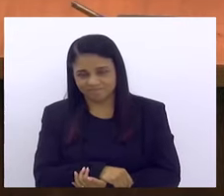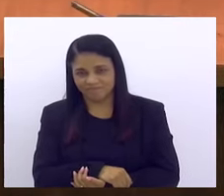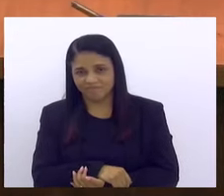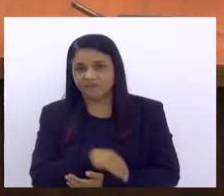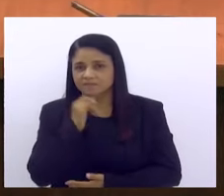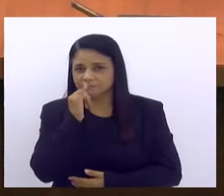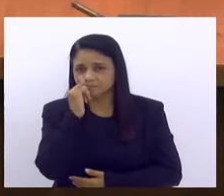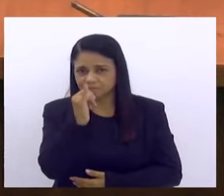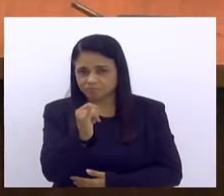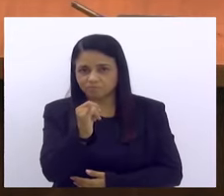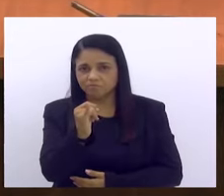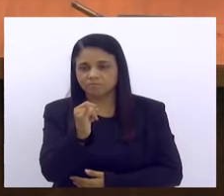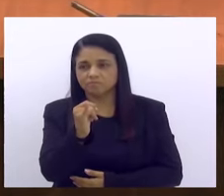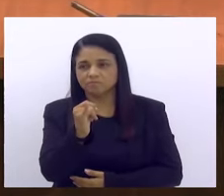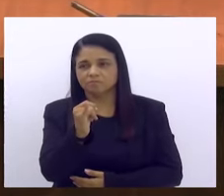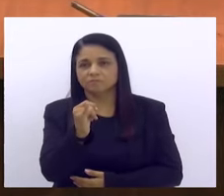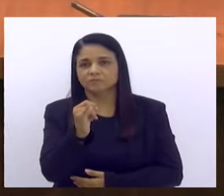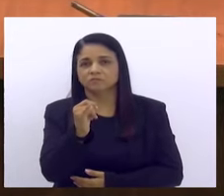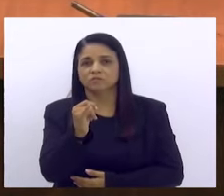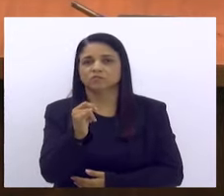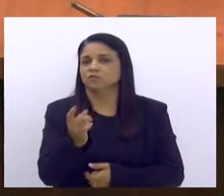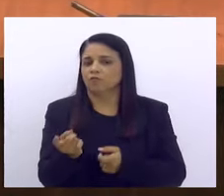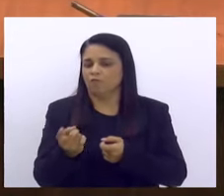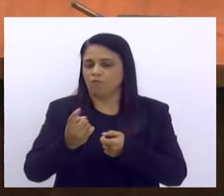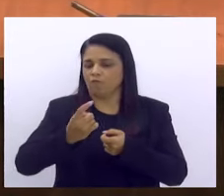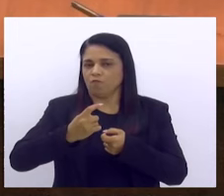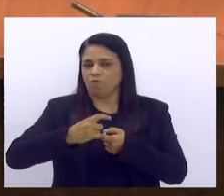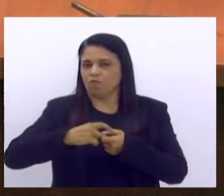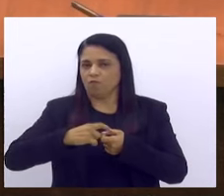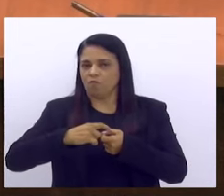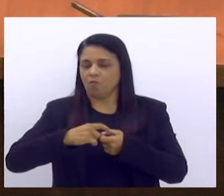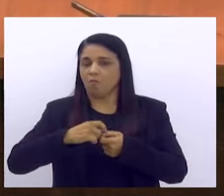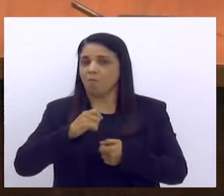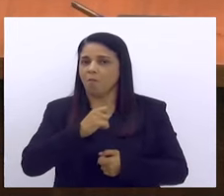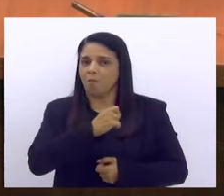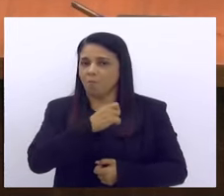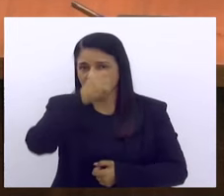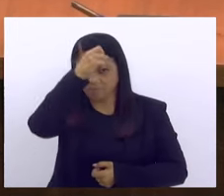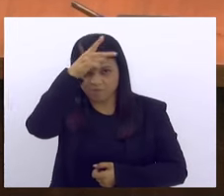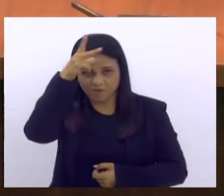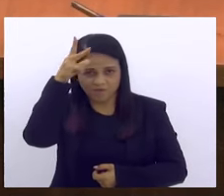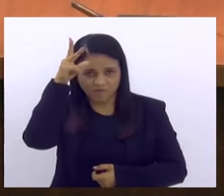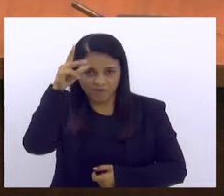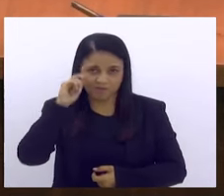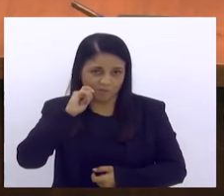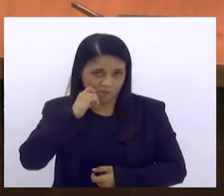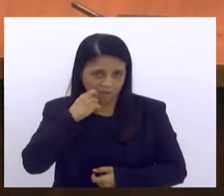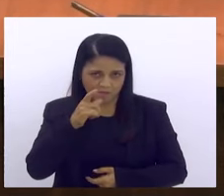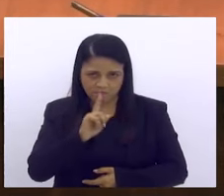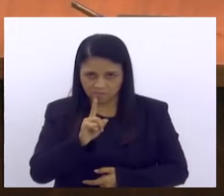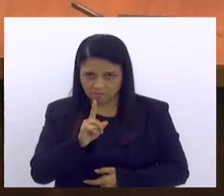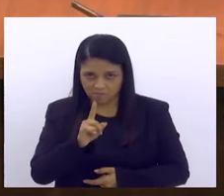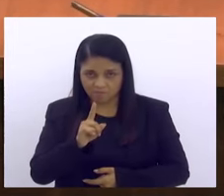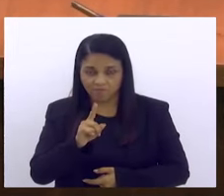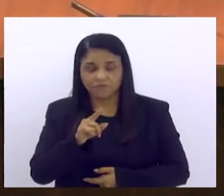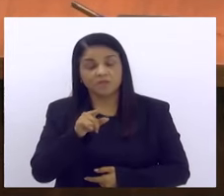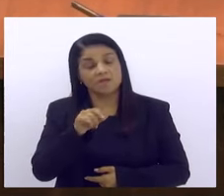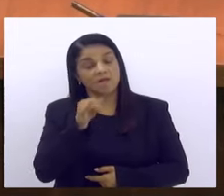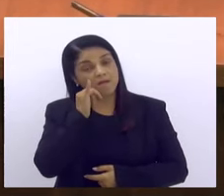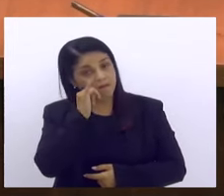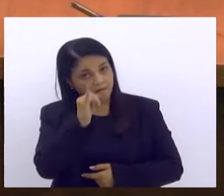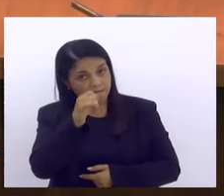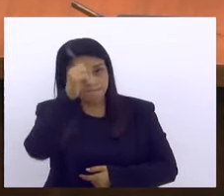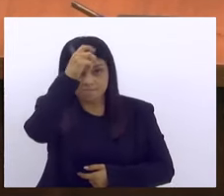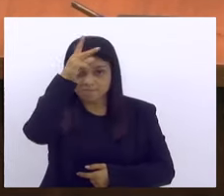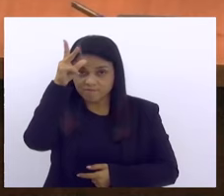dizer que a gente não vai recuar para o prefeito Eduardo Paes. Aliás, prefeito, o senhor tem